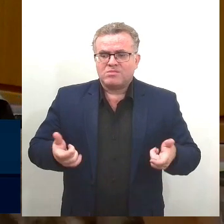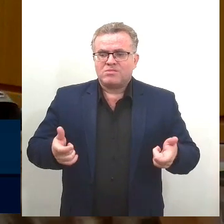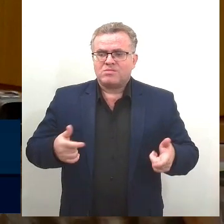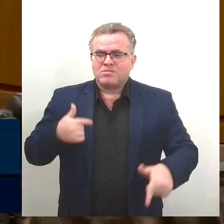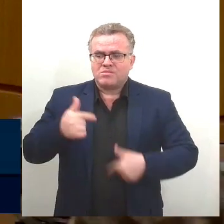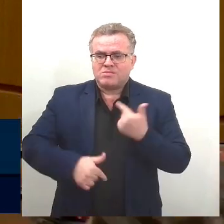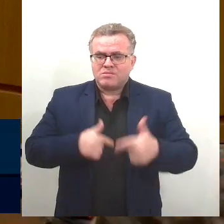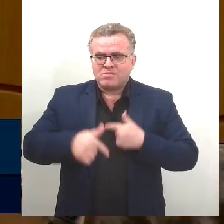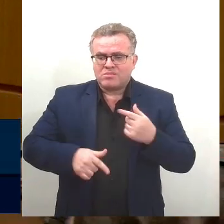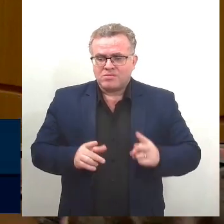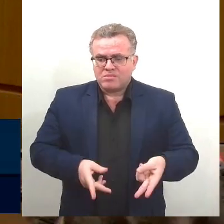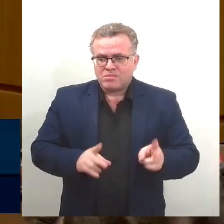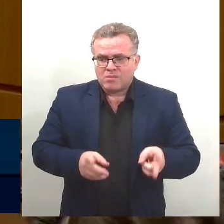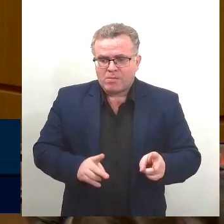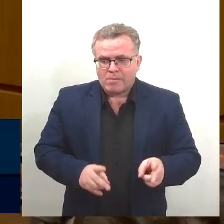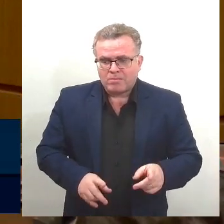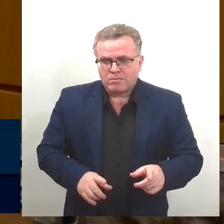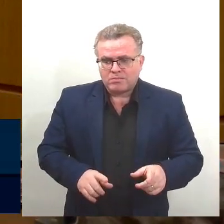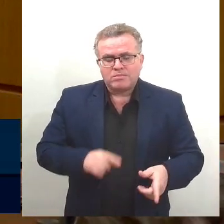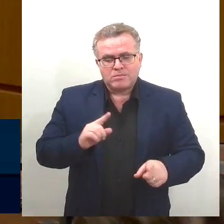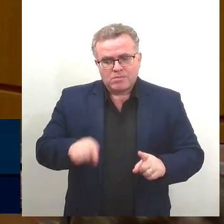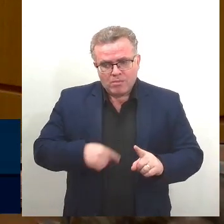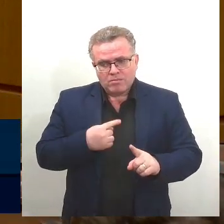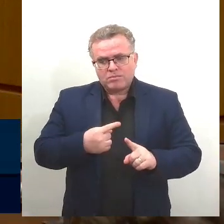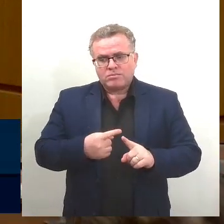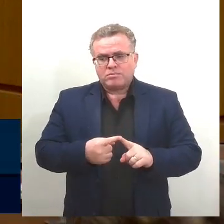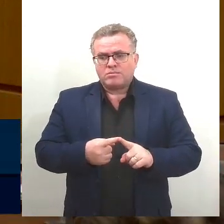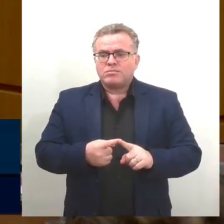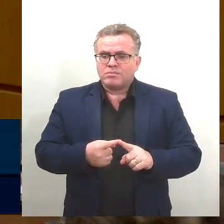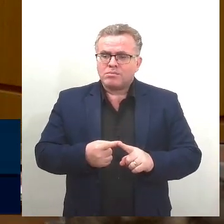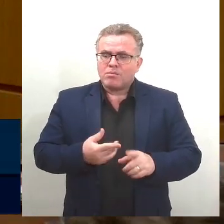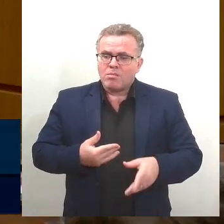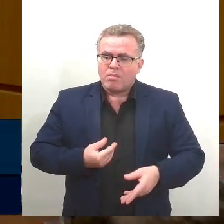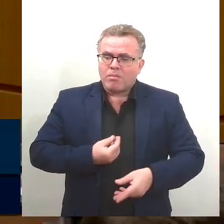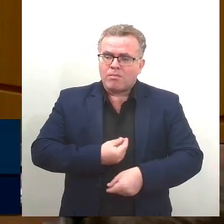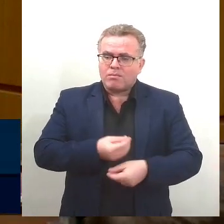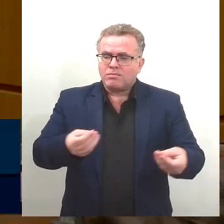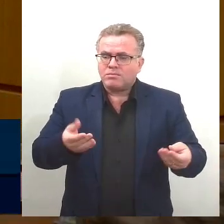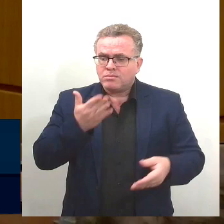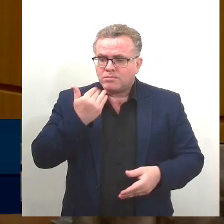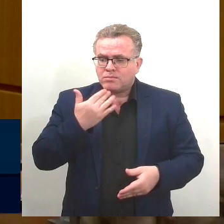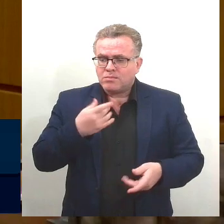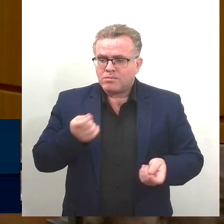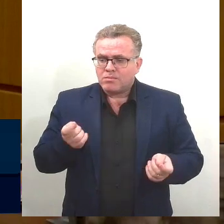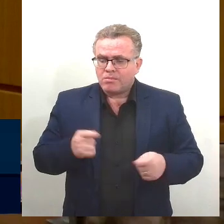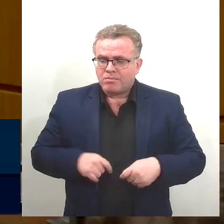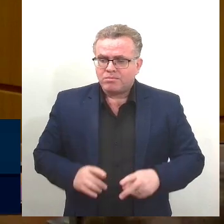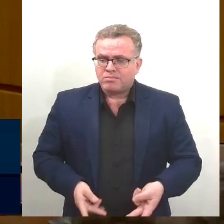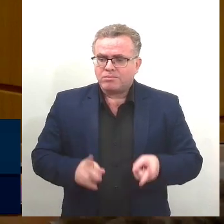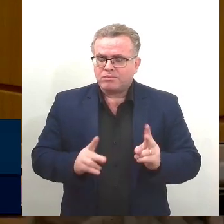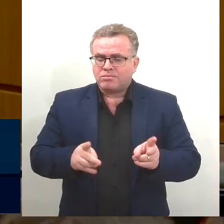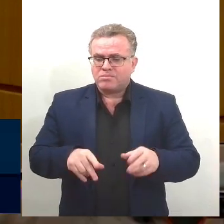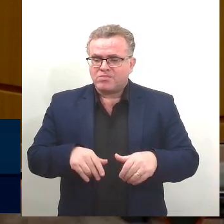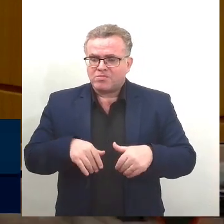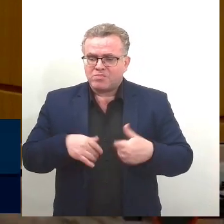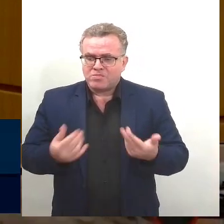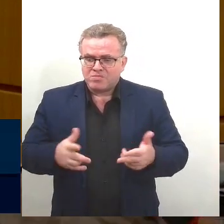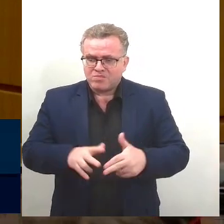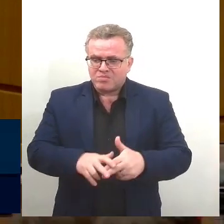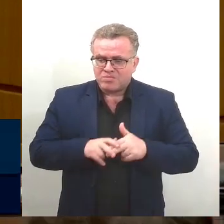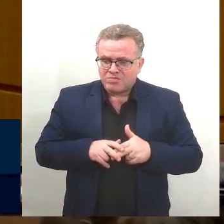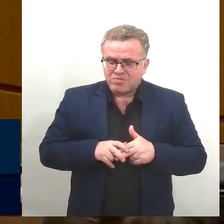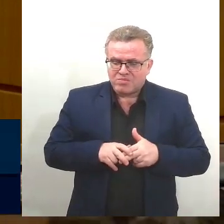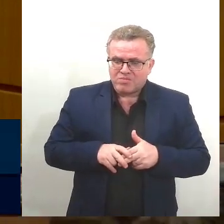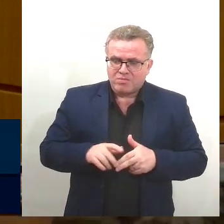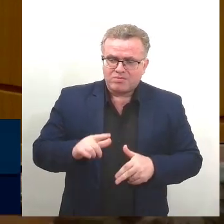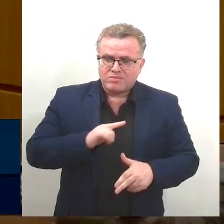comida ela vai fornecer ao longo da sua vida. Então, isso é algo que a gente criou de forma contínua. A